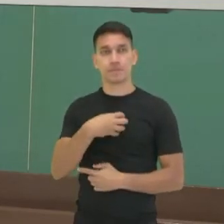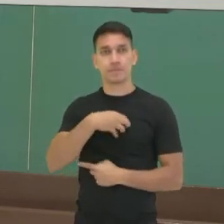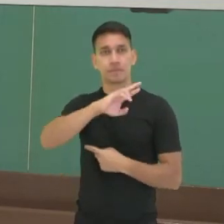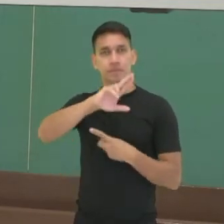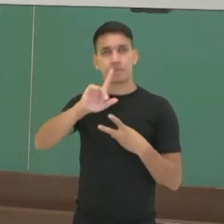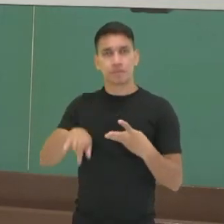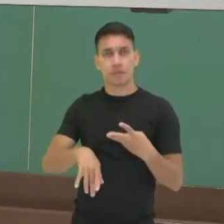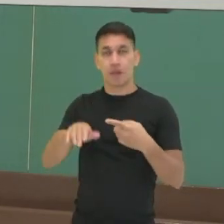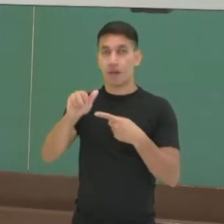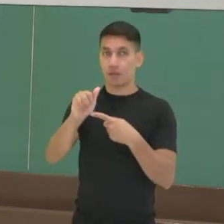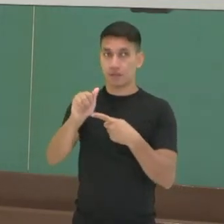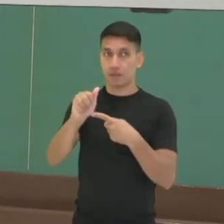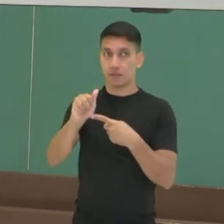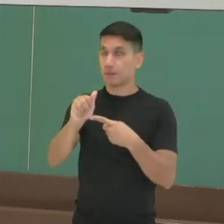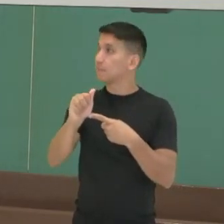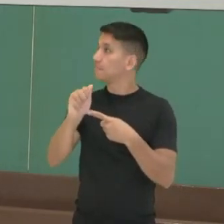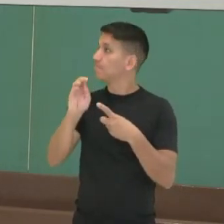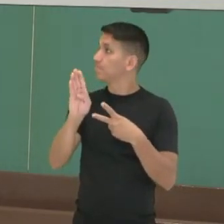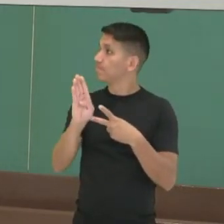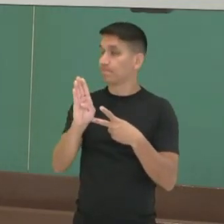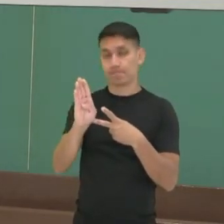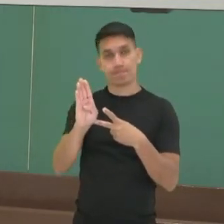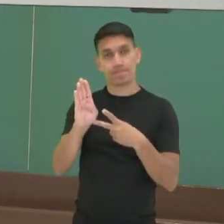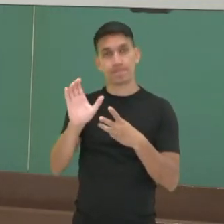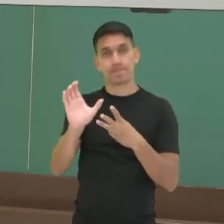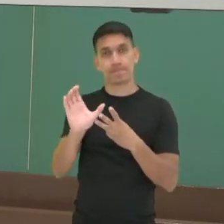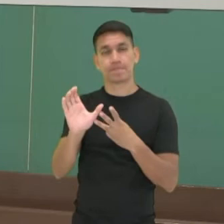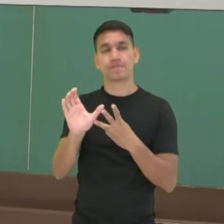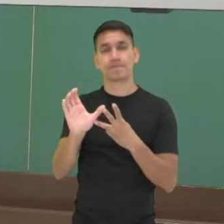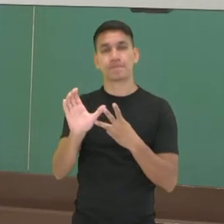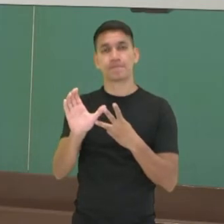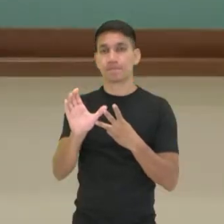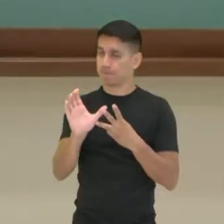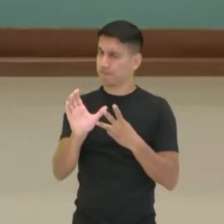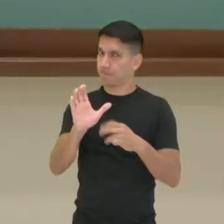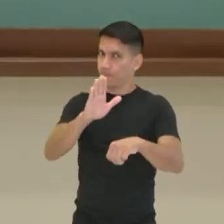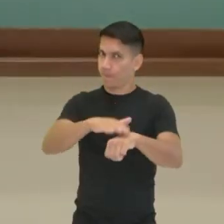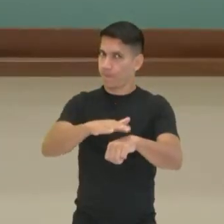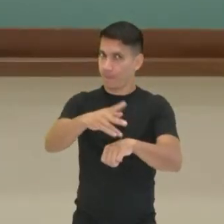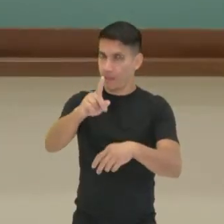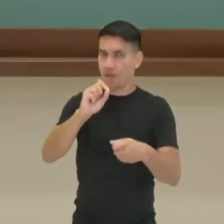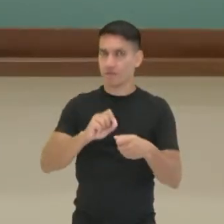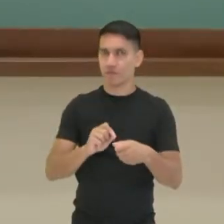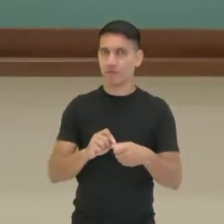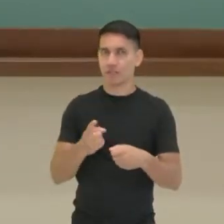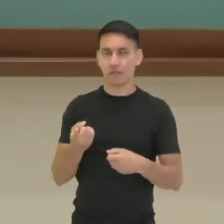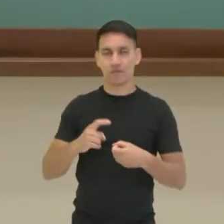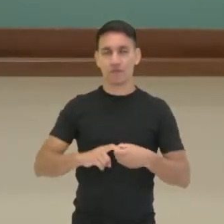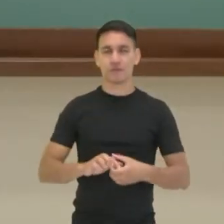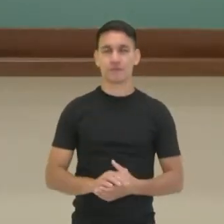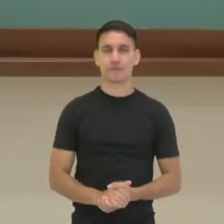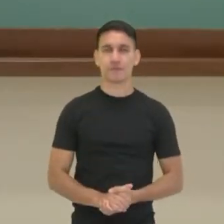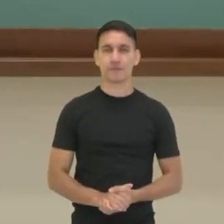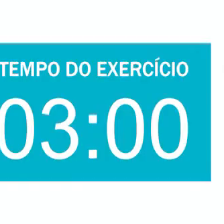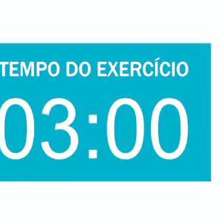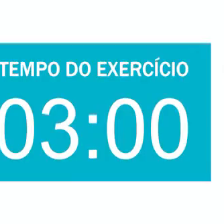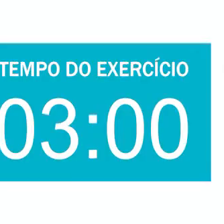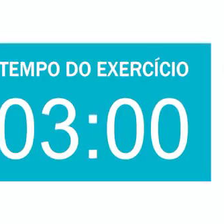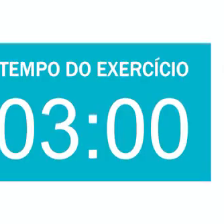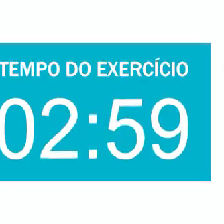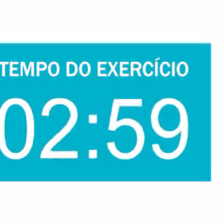A letra A B e a C. Eu deixo um tempinho com vocês e a gente já volta.